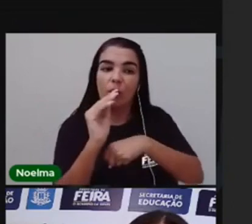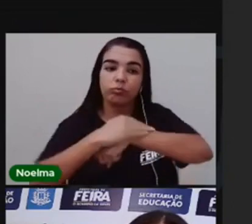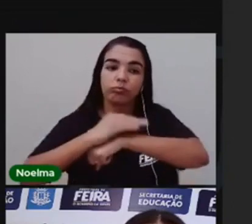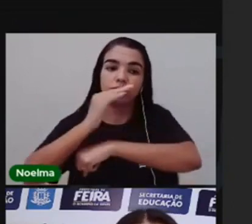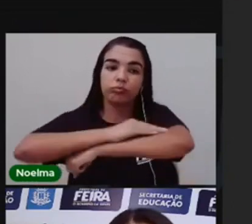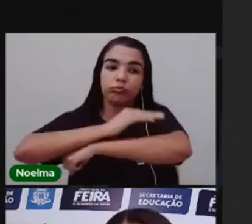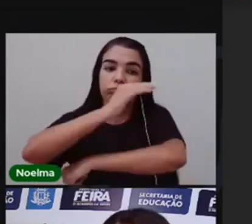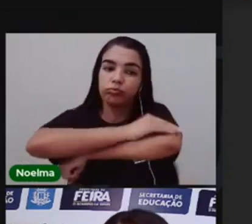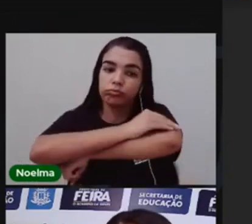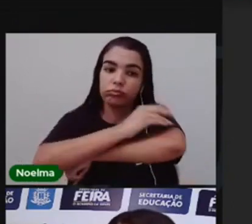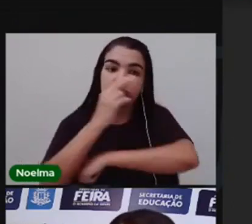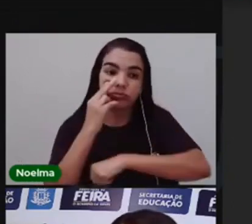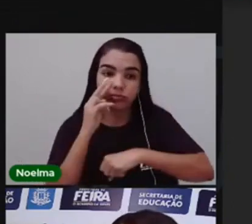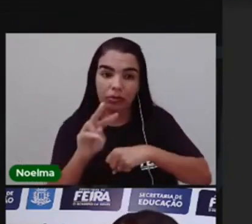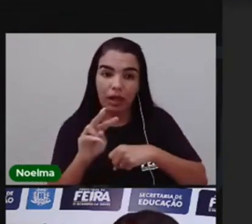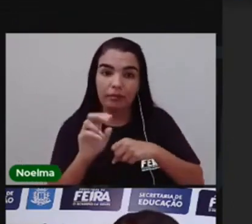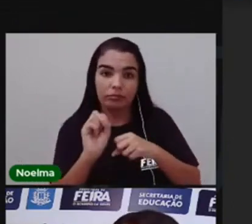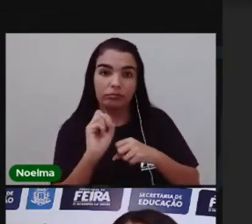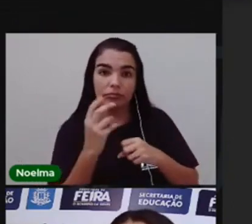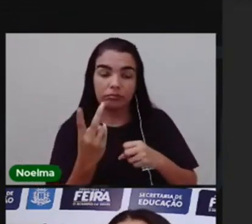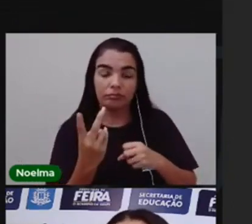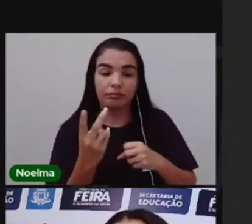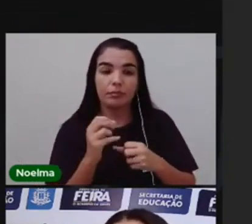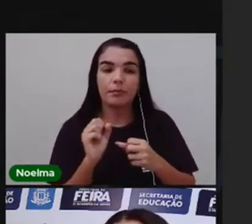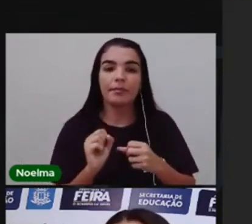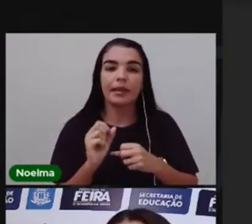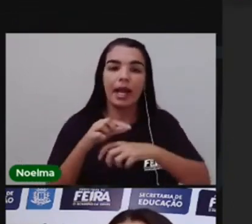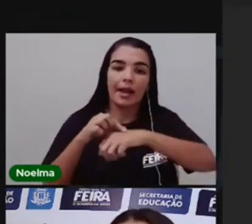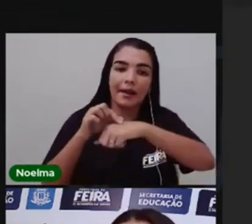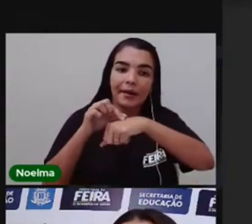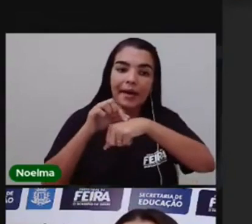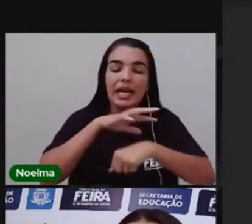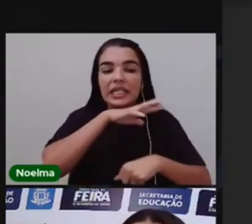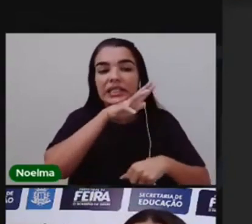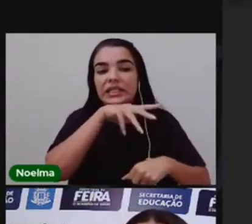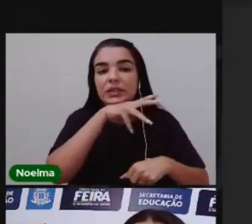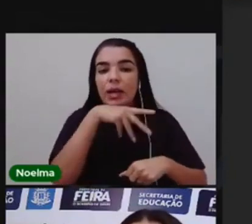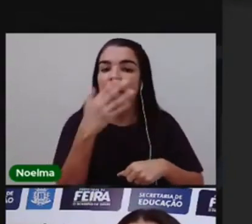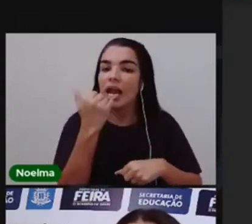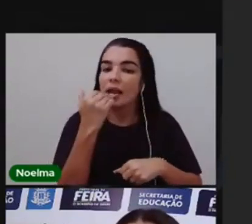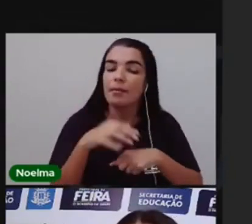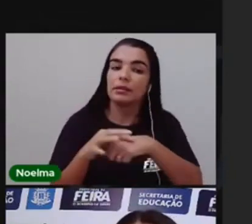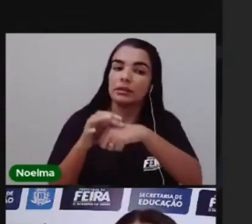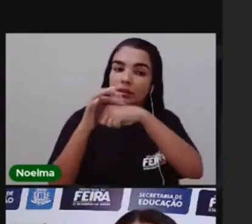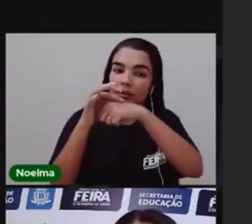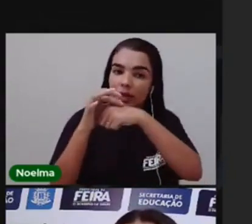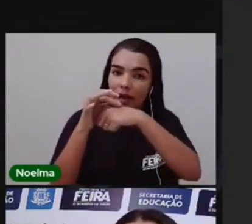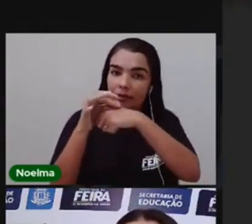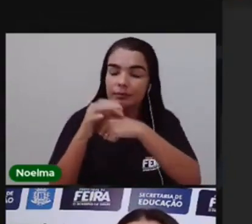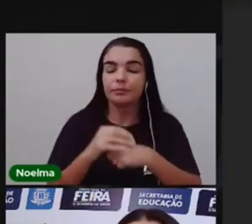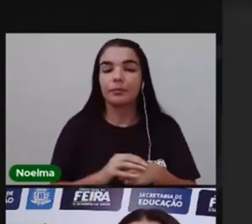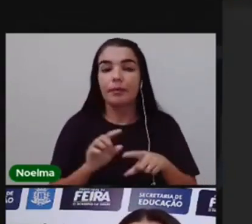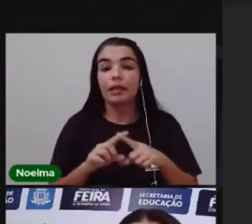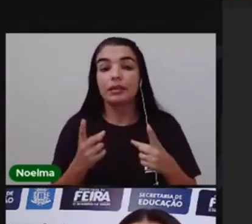herbívoro, ou de outro carnívoro também, né? São animais que se alimentam de outros animais, certo?